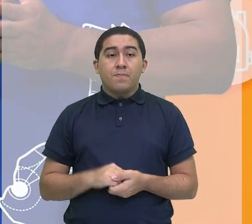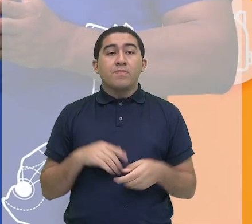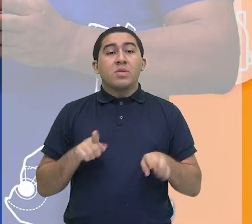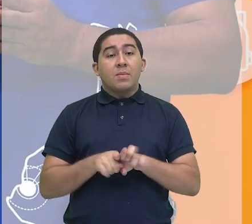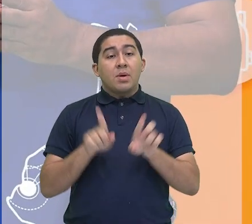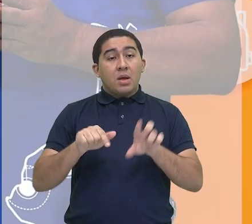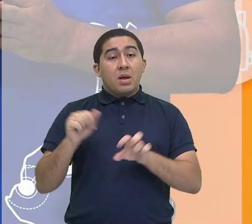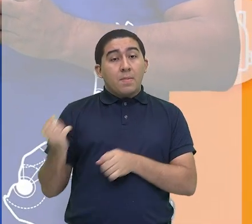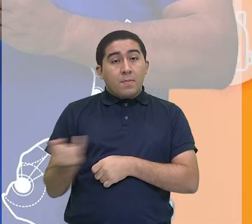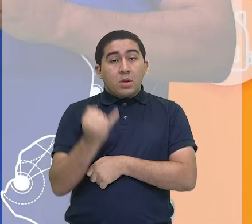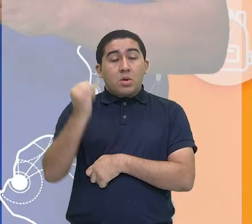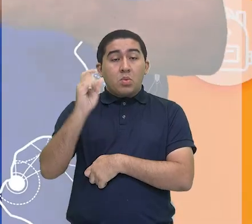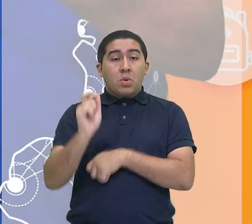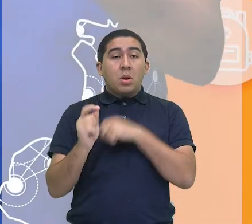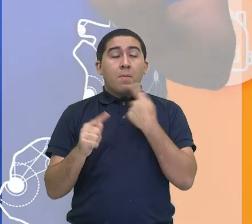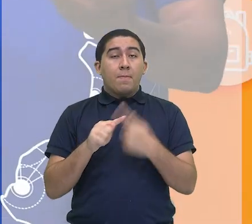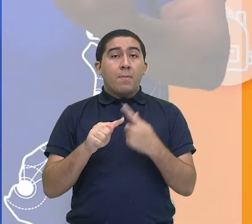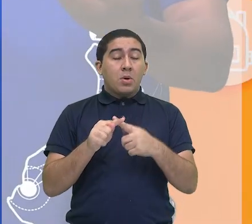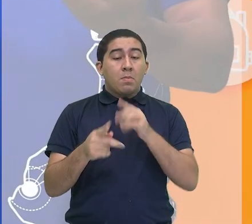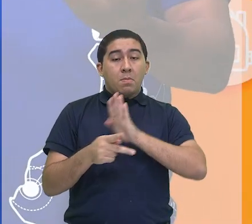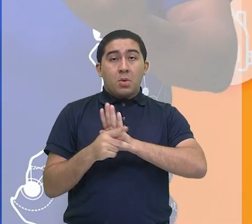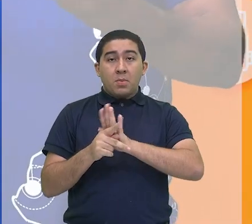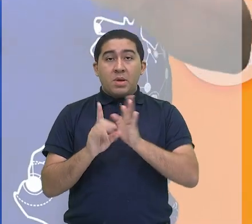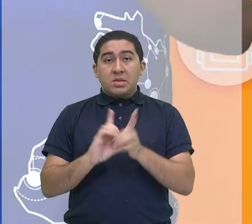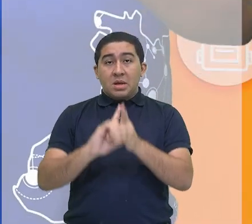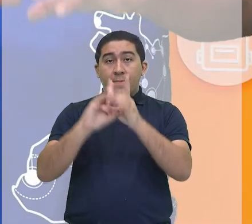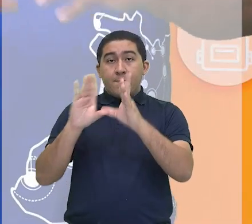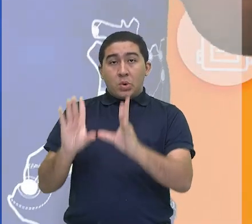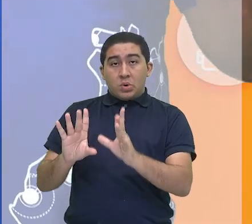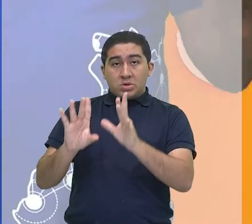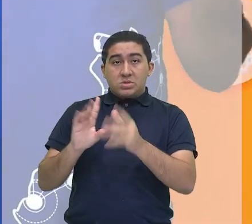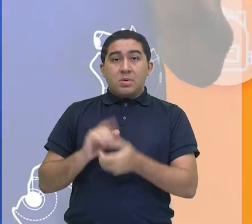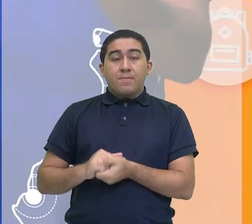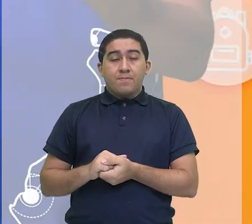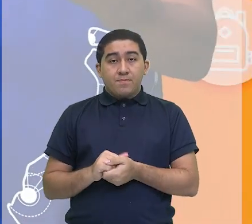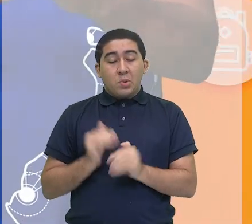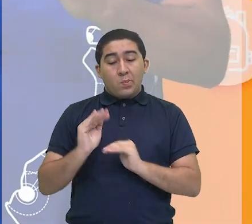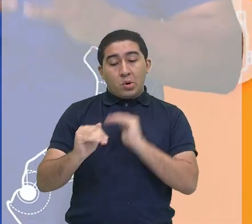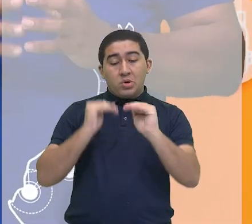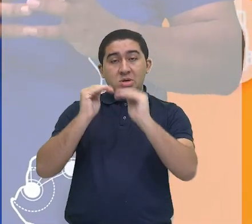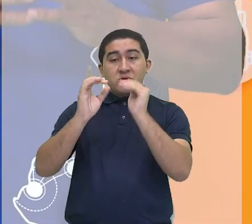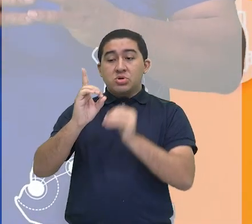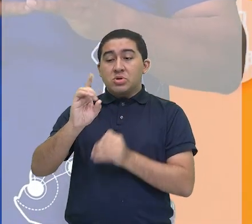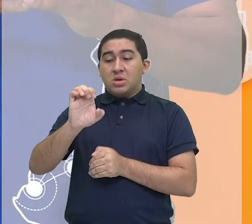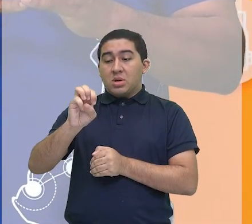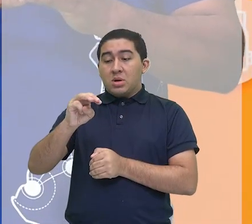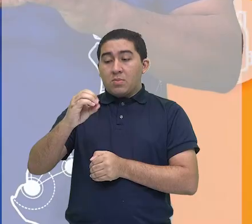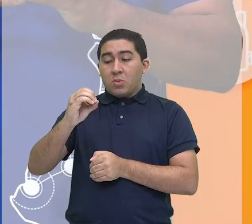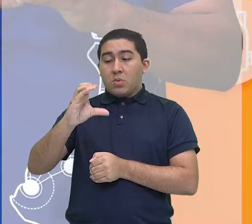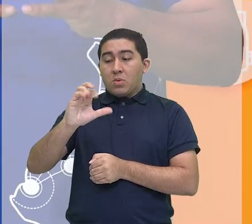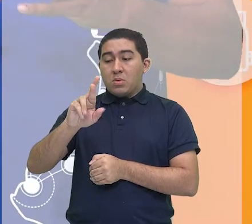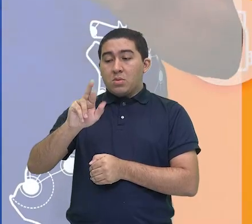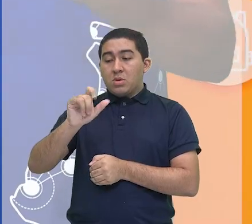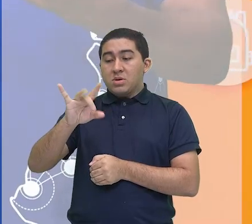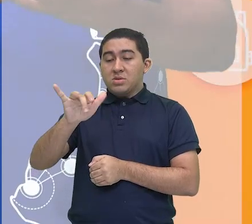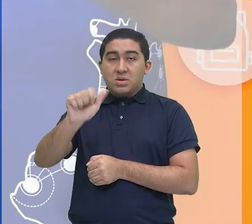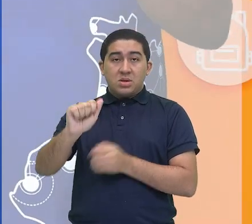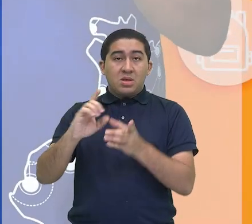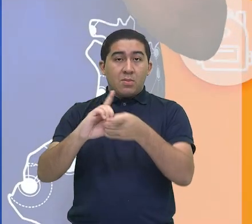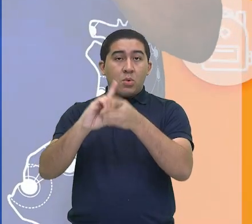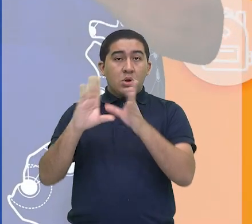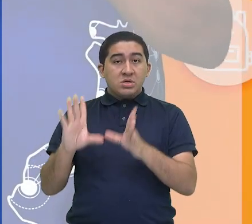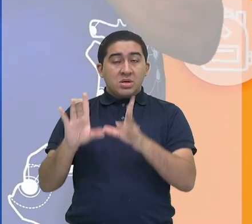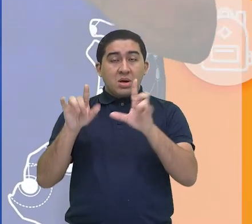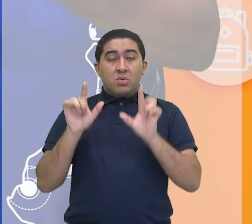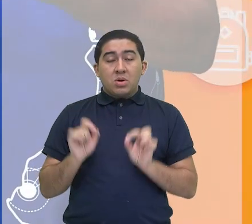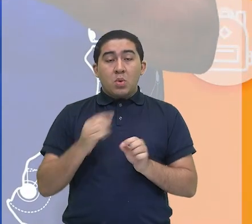né, continuando aqui, para a democracia. O processo democrático, né, democracia, quer dizer